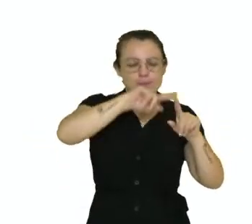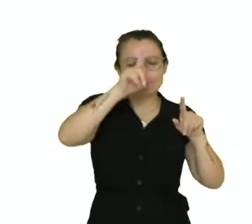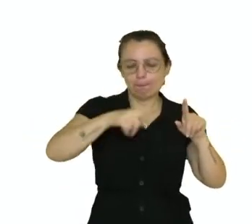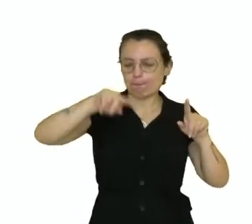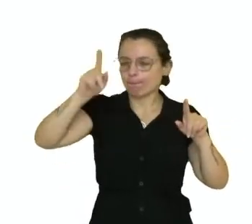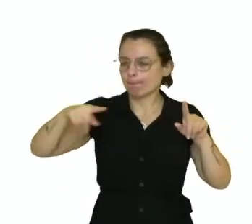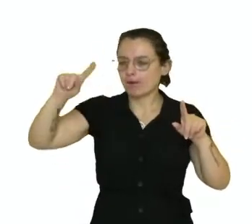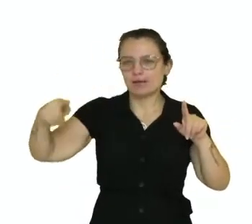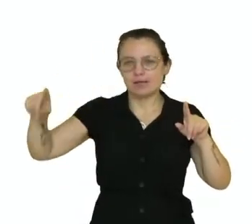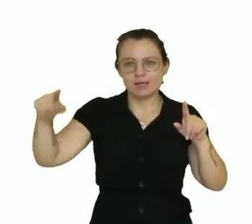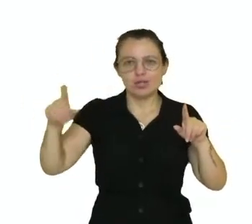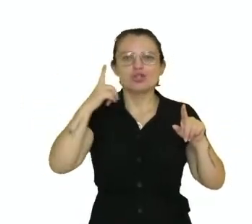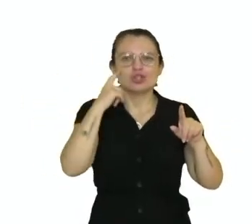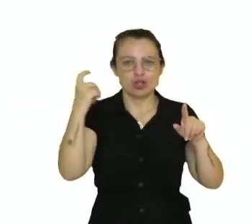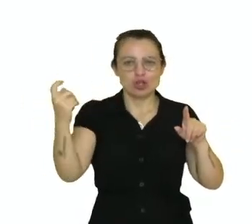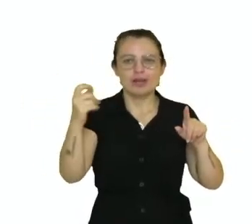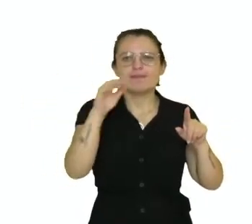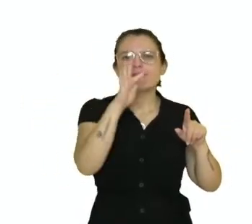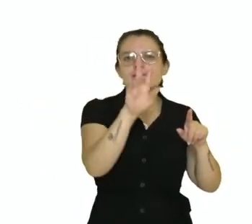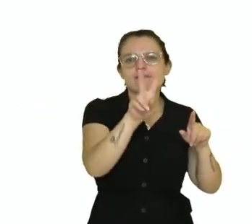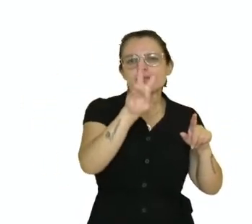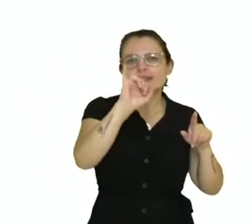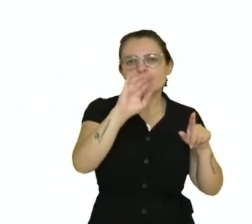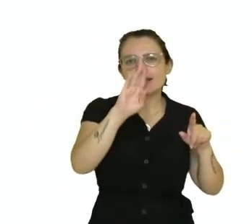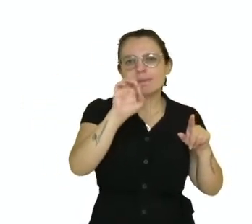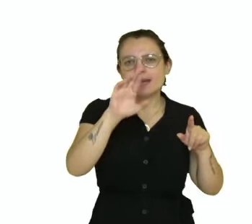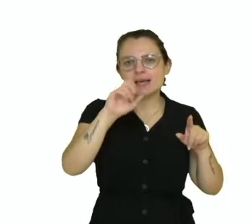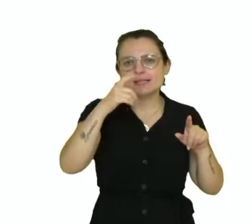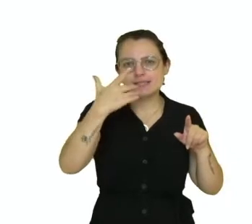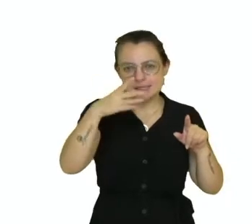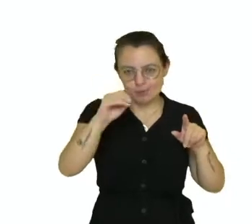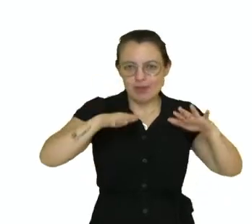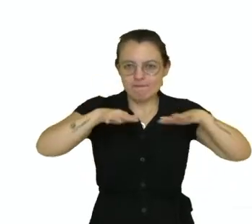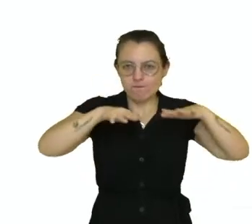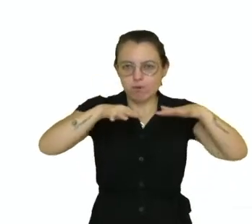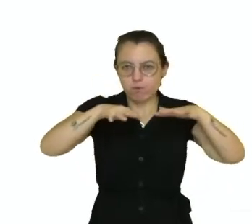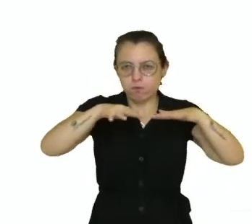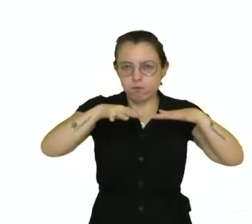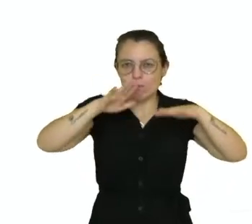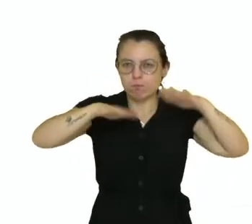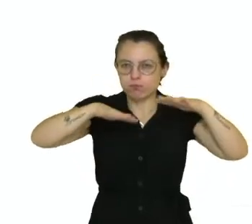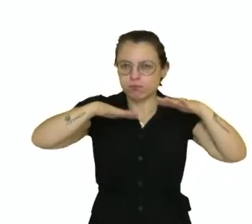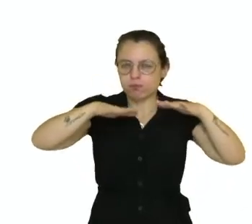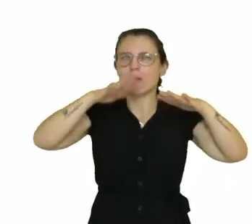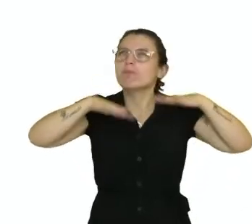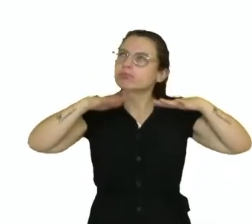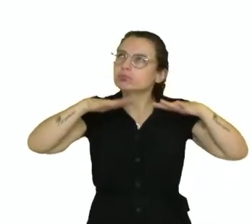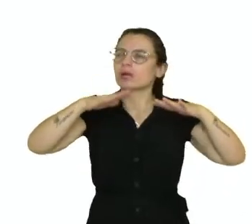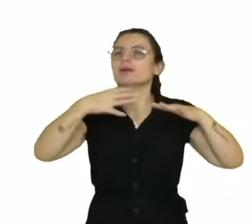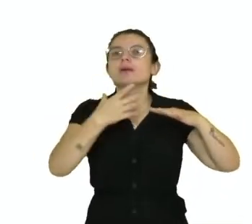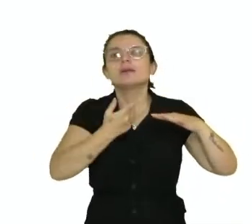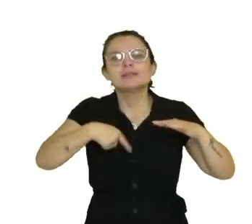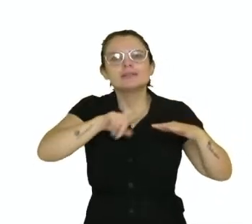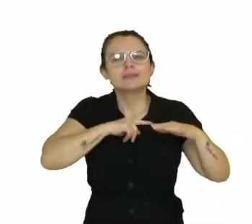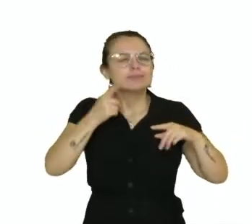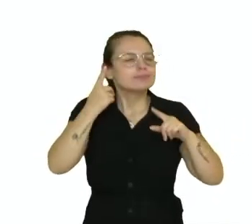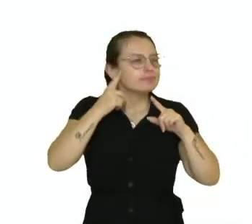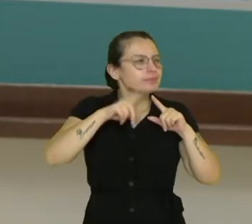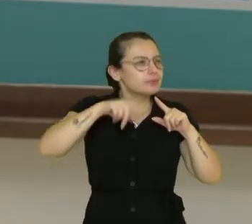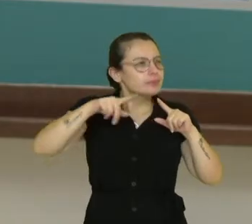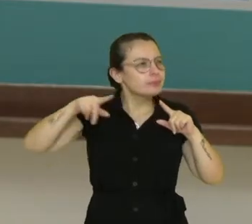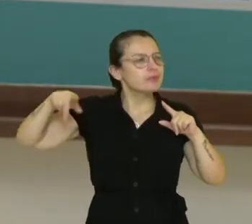de propagação de frequências que são captadas pelos nossos ouvidos e interpretadas pelos